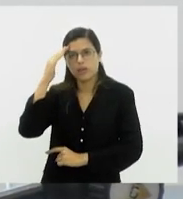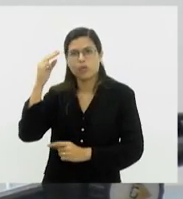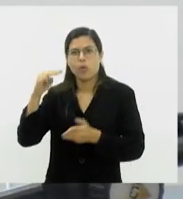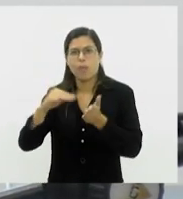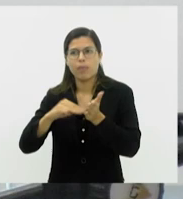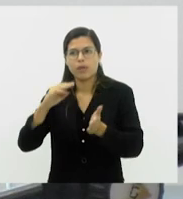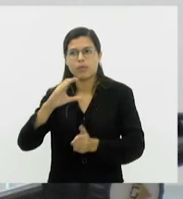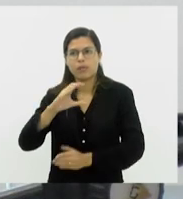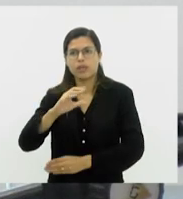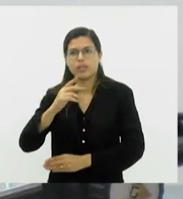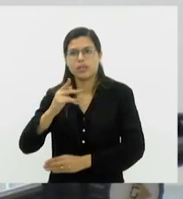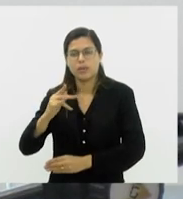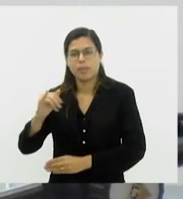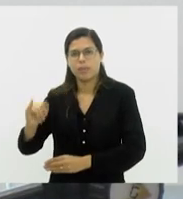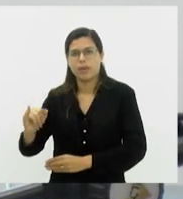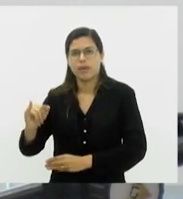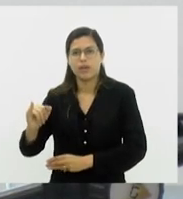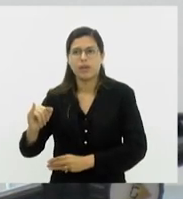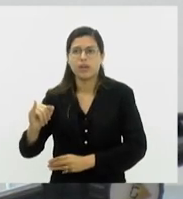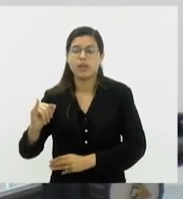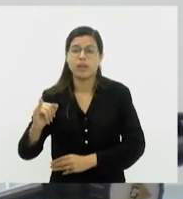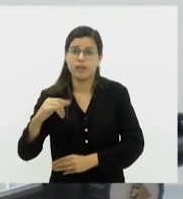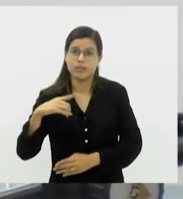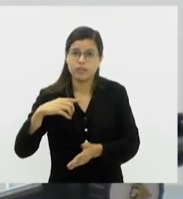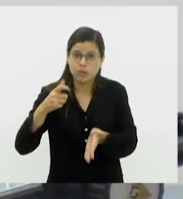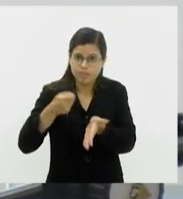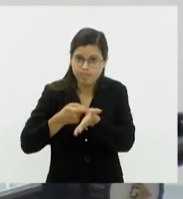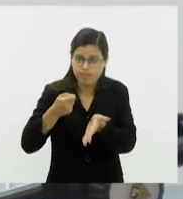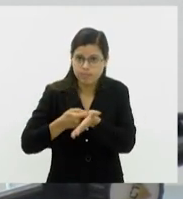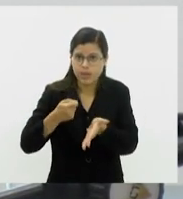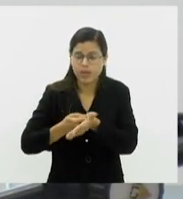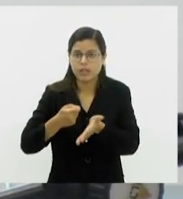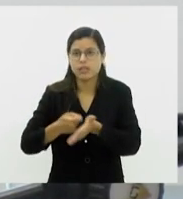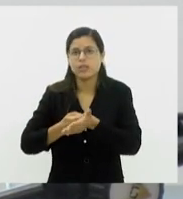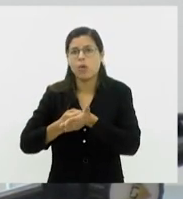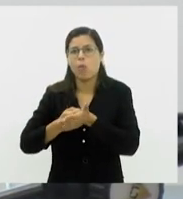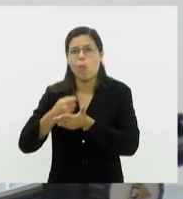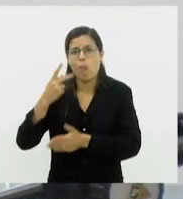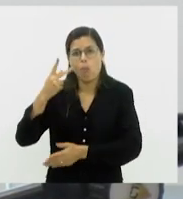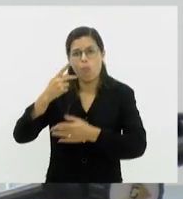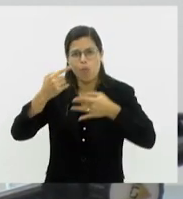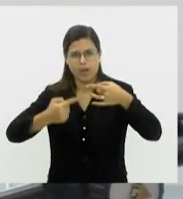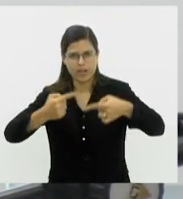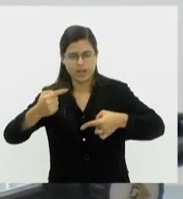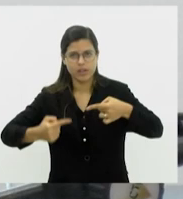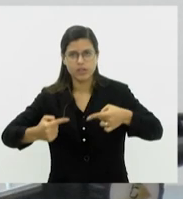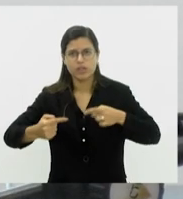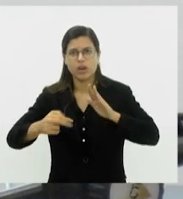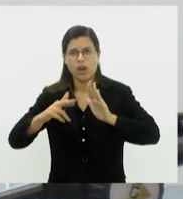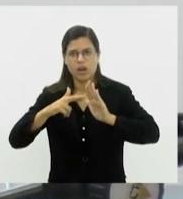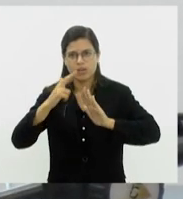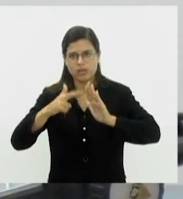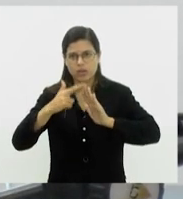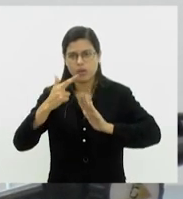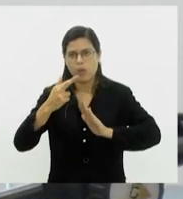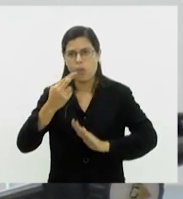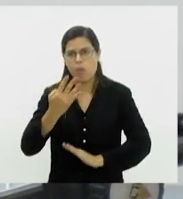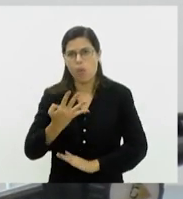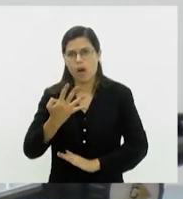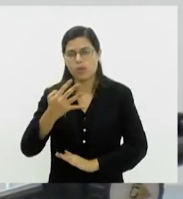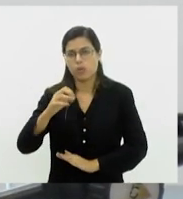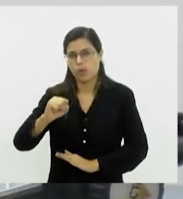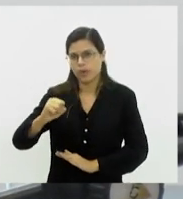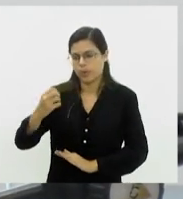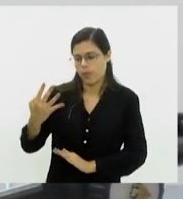tem oblação política mesmo após o seu encerramento para que a resolução 484 do